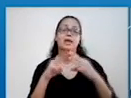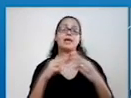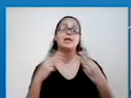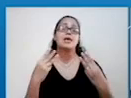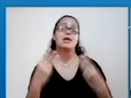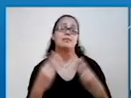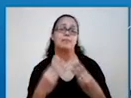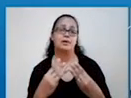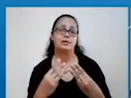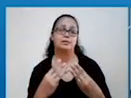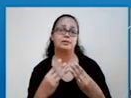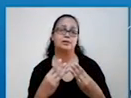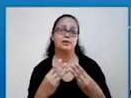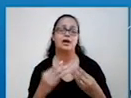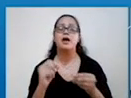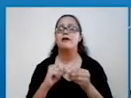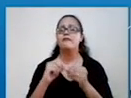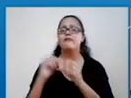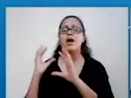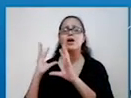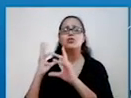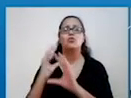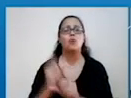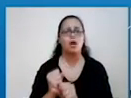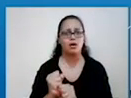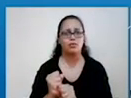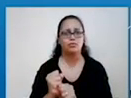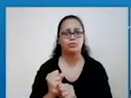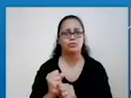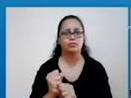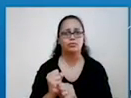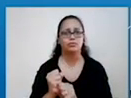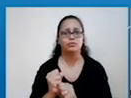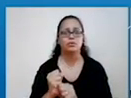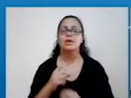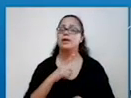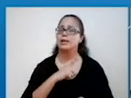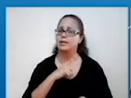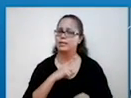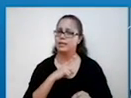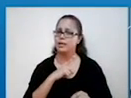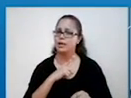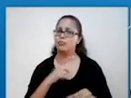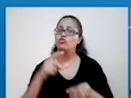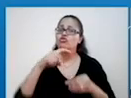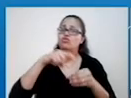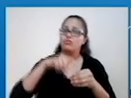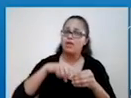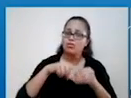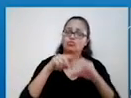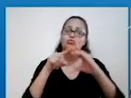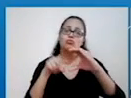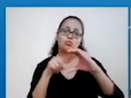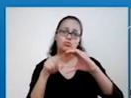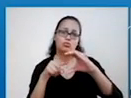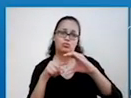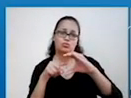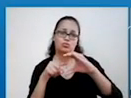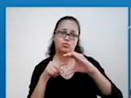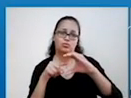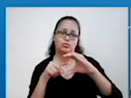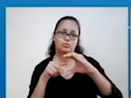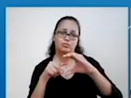gente faz o cálculo de prótons mais nêutrons, então é o que nós temos dentro do núcleo. Na parte de baixo do símbolo, a gente